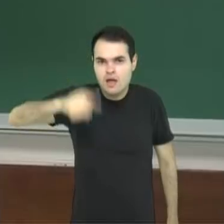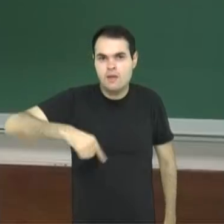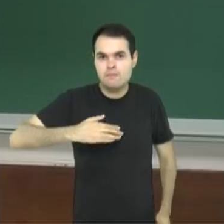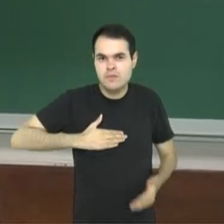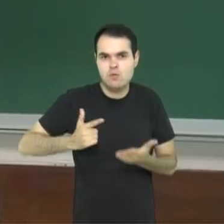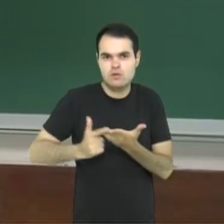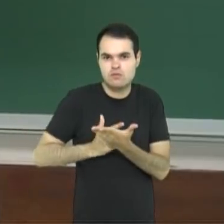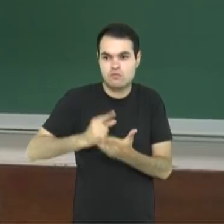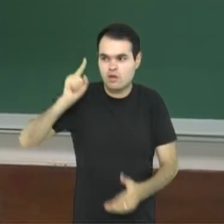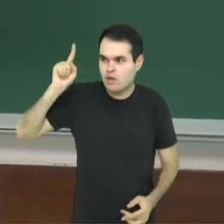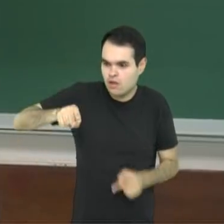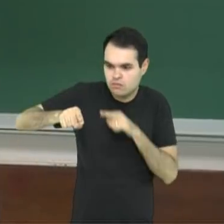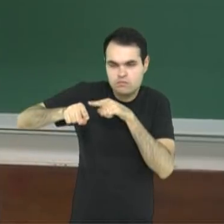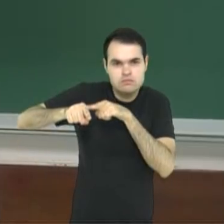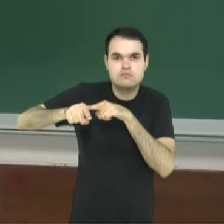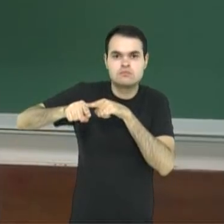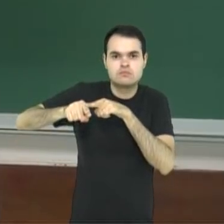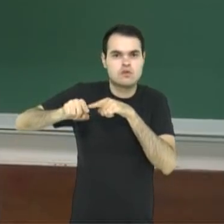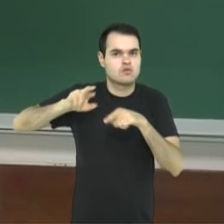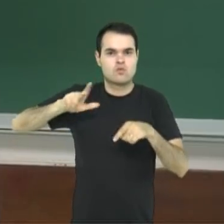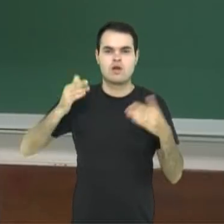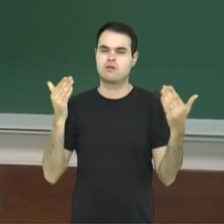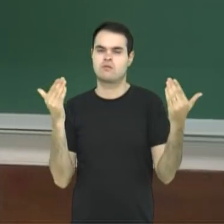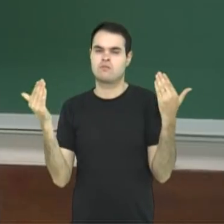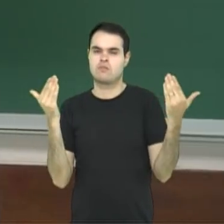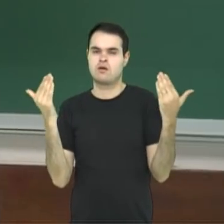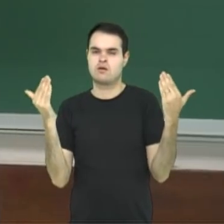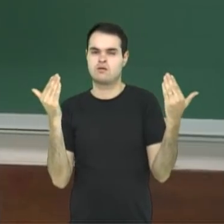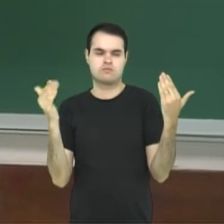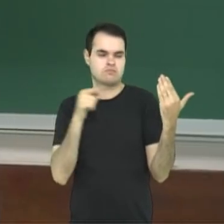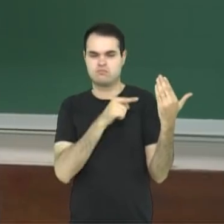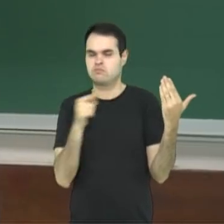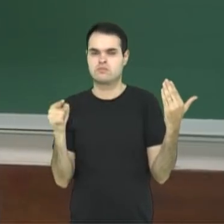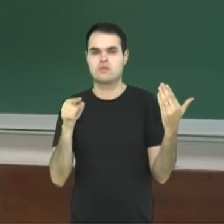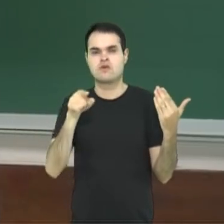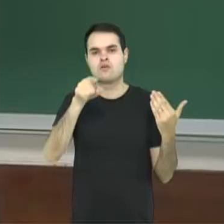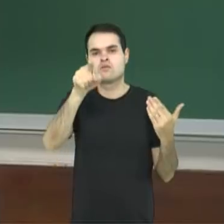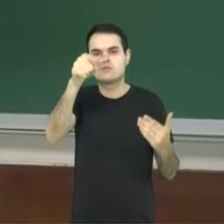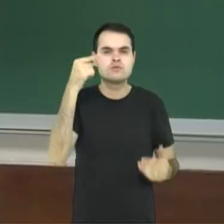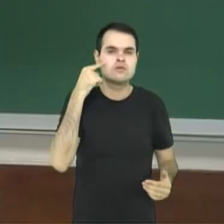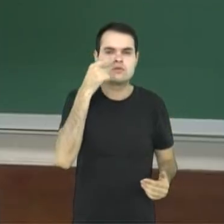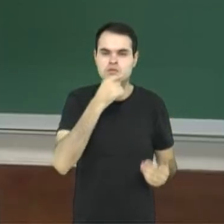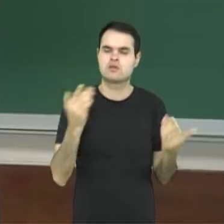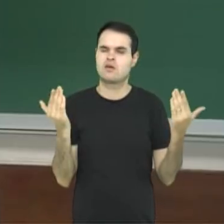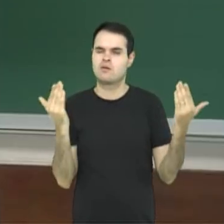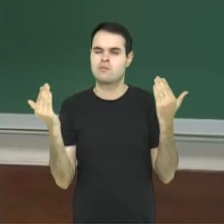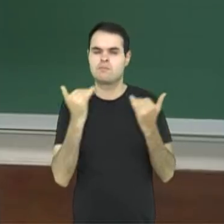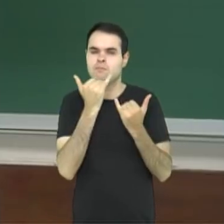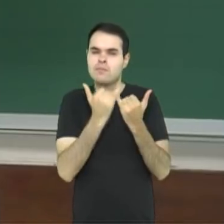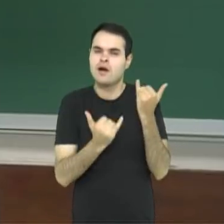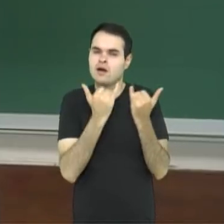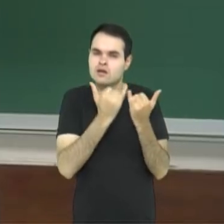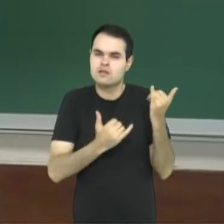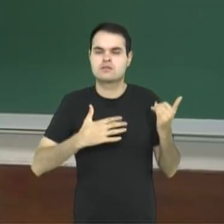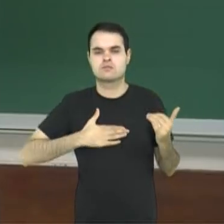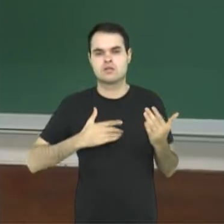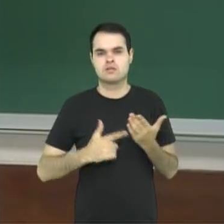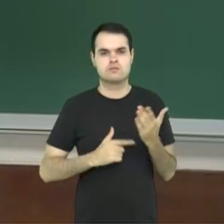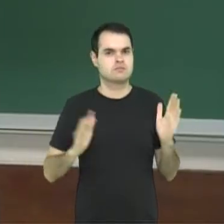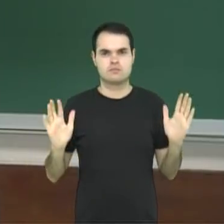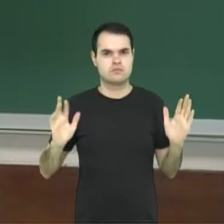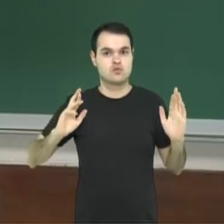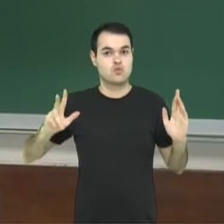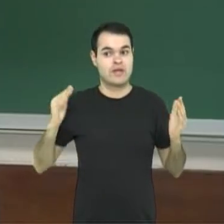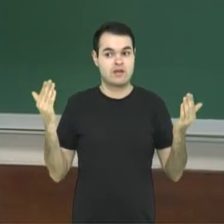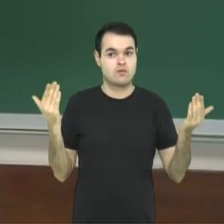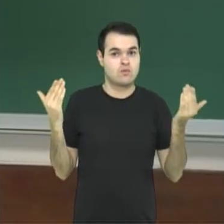eu afirmo isso, eu não tenho comparação, né? Eu não é teus olhos são como se fossem os meus livros. Eu não tenho ali o